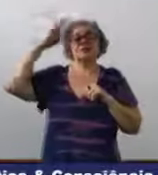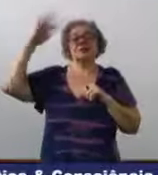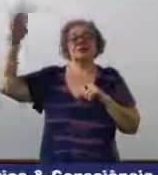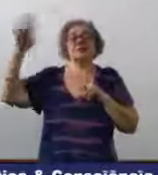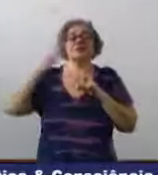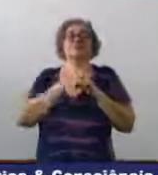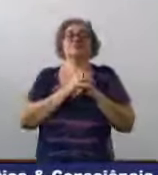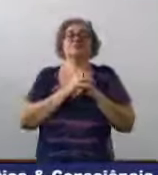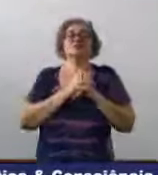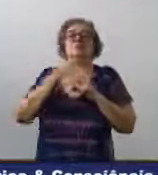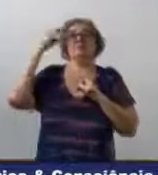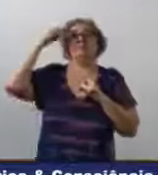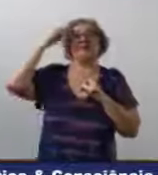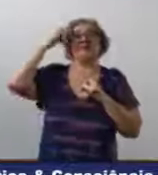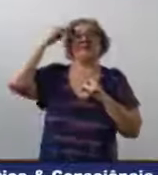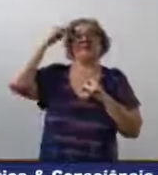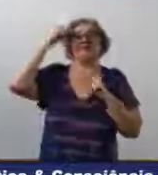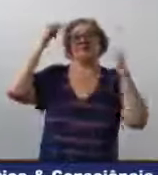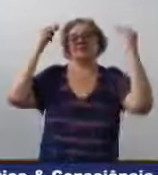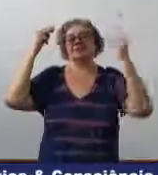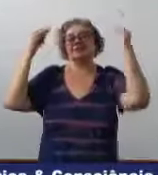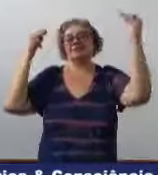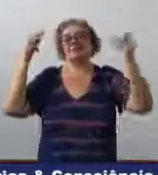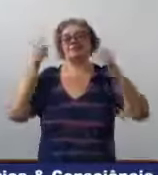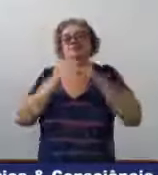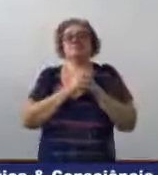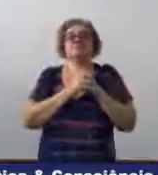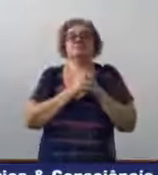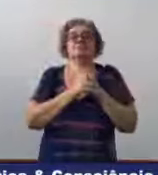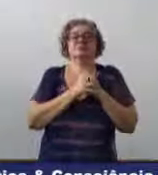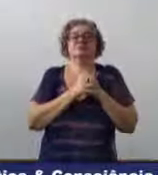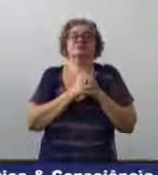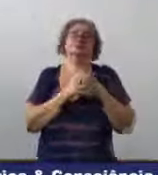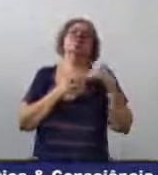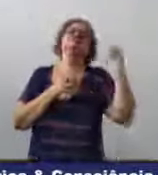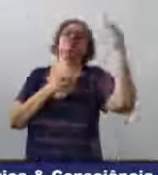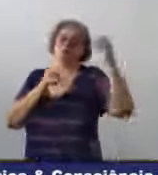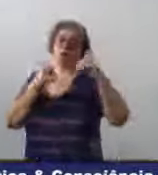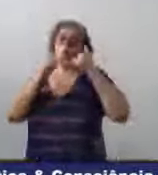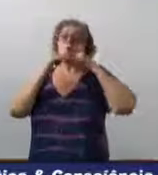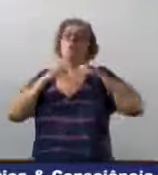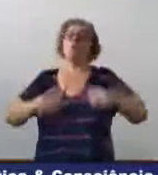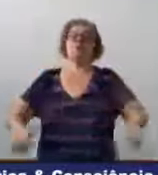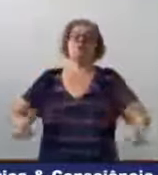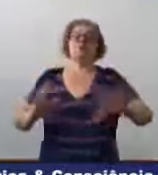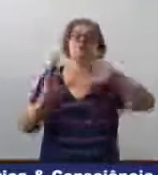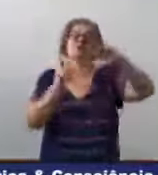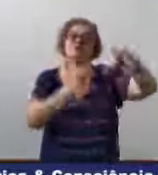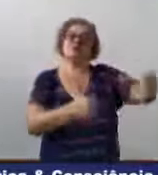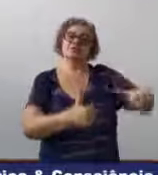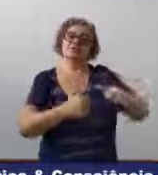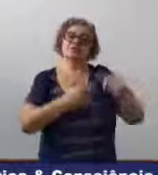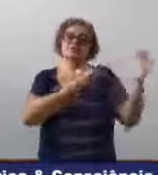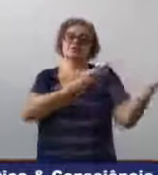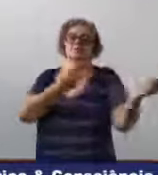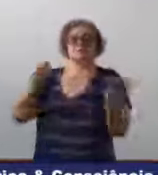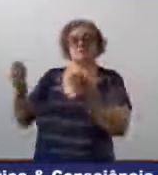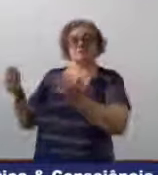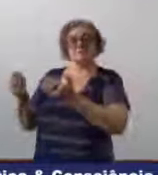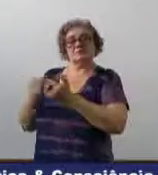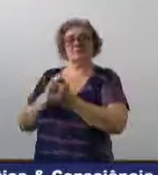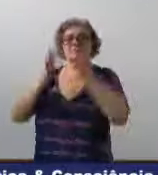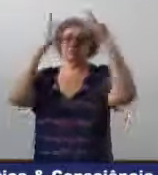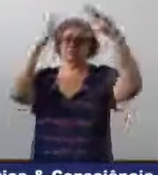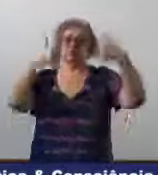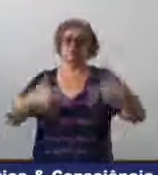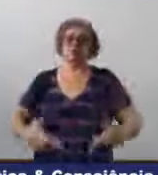criada pela genialidade do pensamento, em conjunção com as energias do universo, concebeu